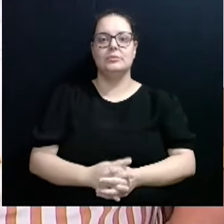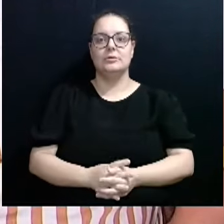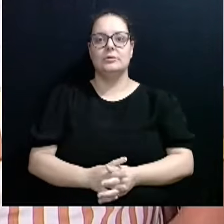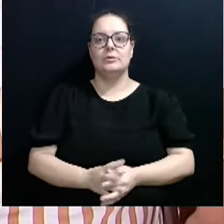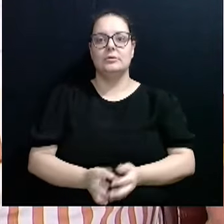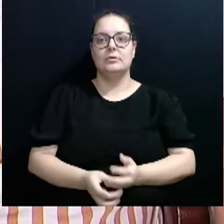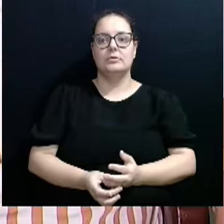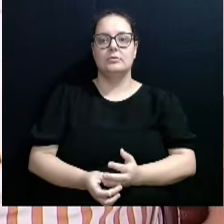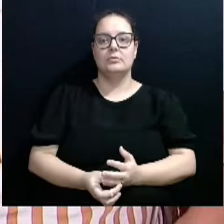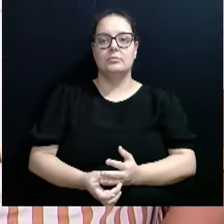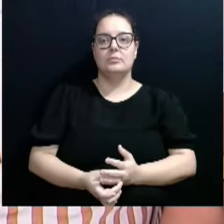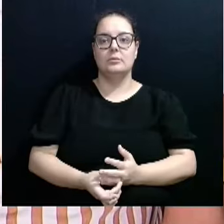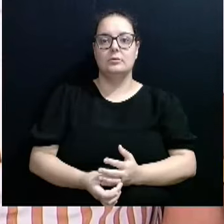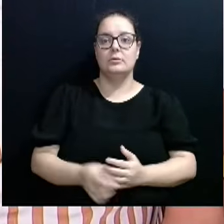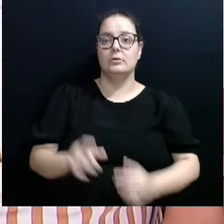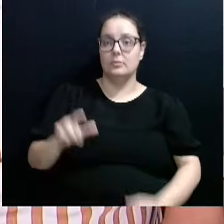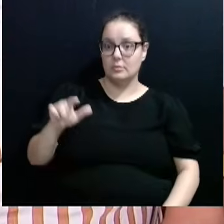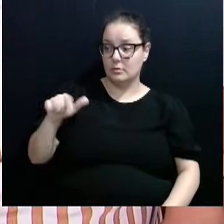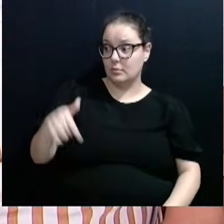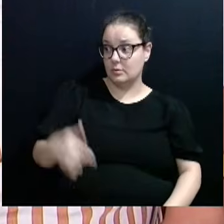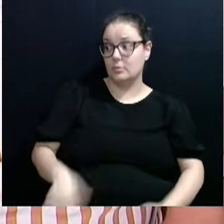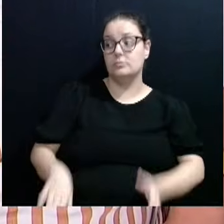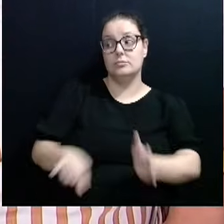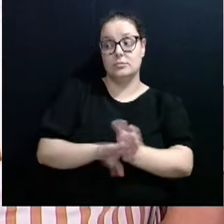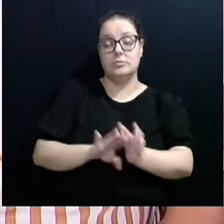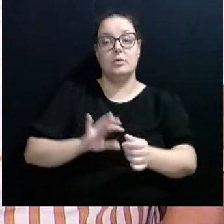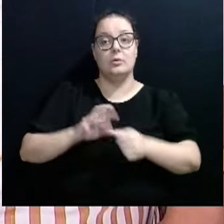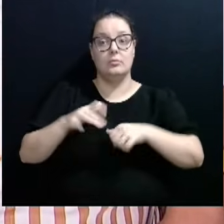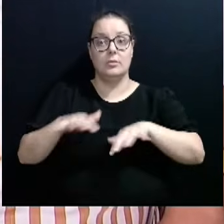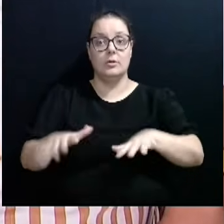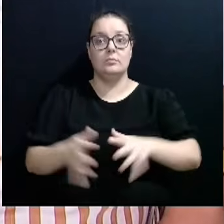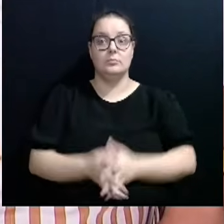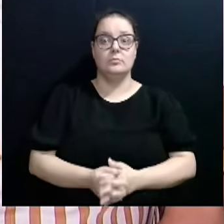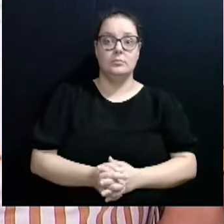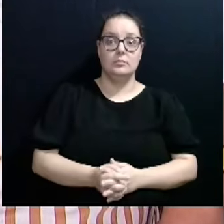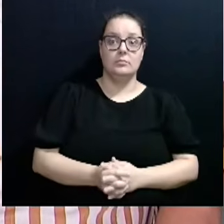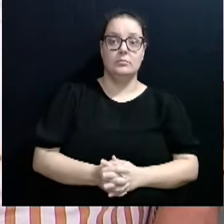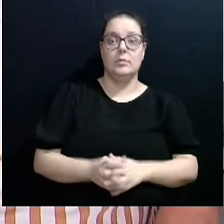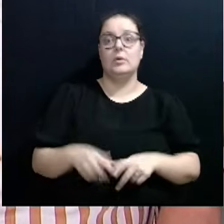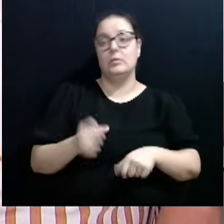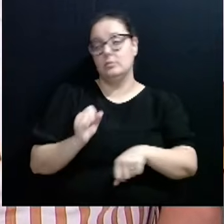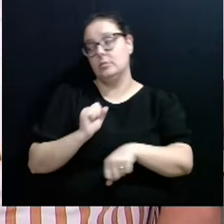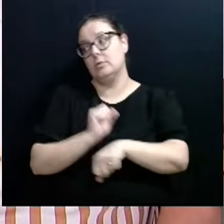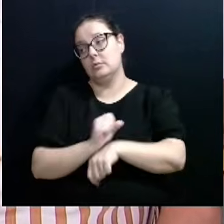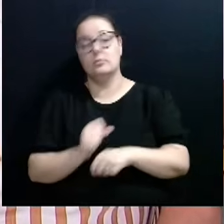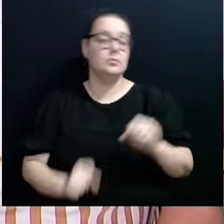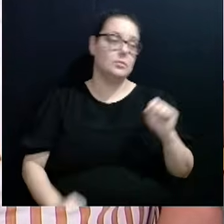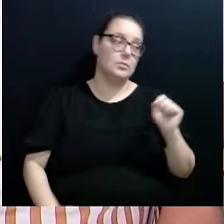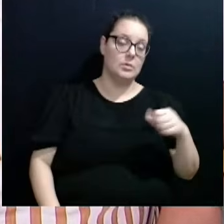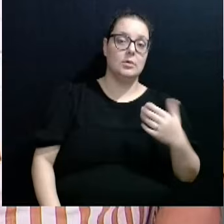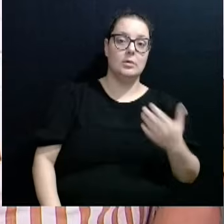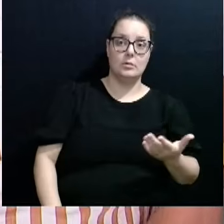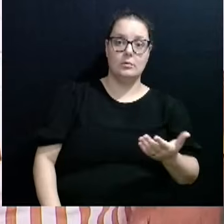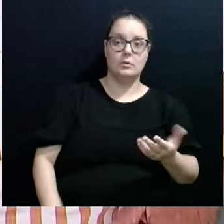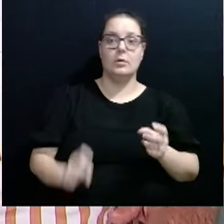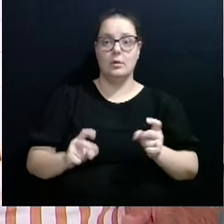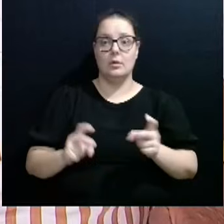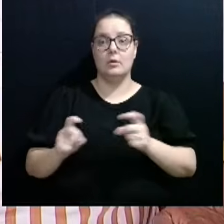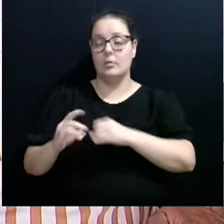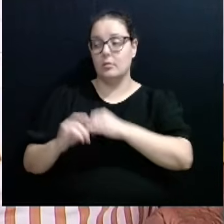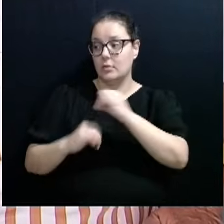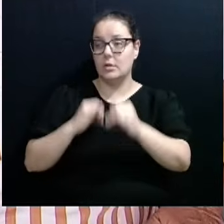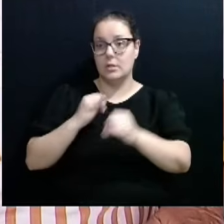depois, quando veio a pandemia, aí a gente teve que parar, né? E Sim. aí eu passei a vender só pela internet. Então